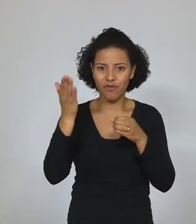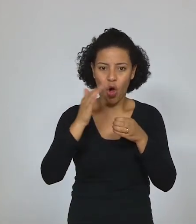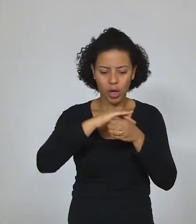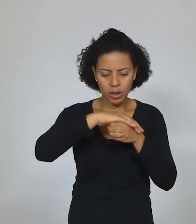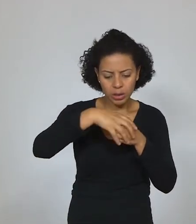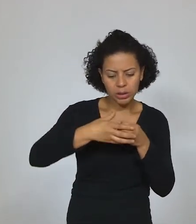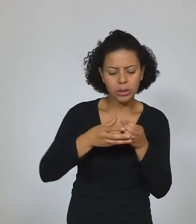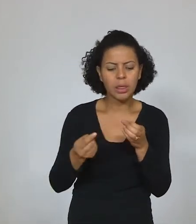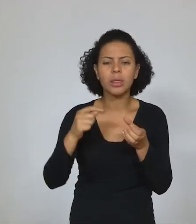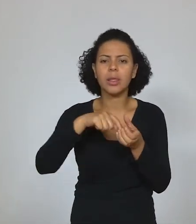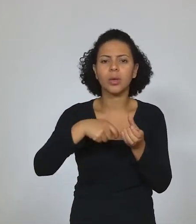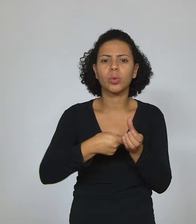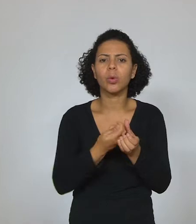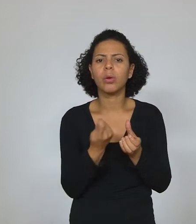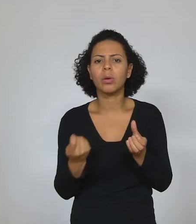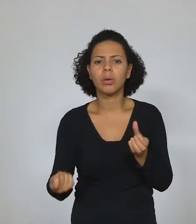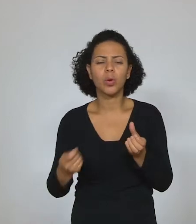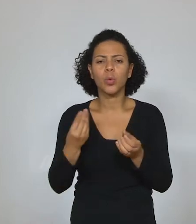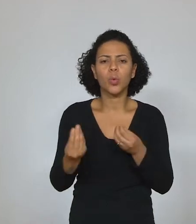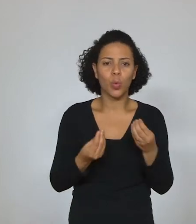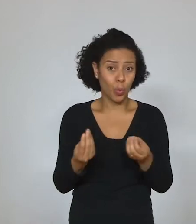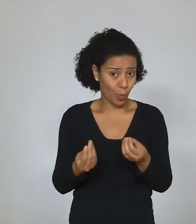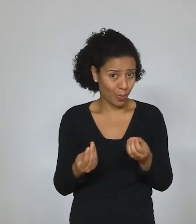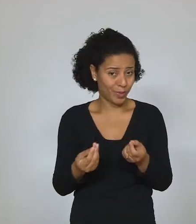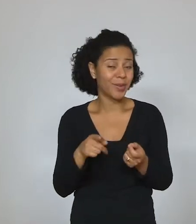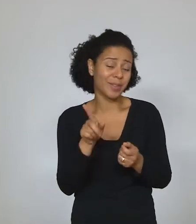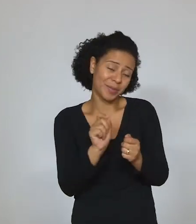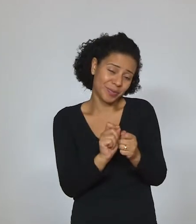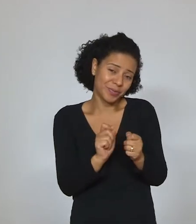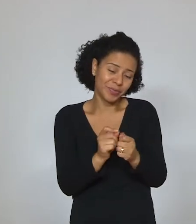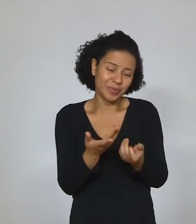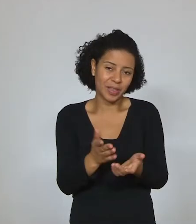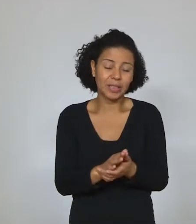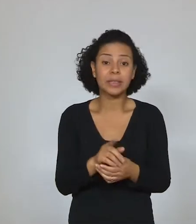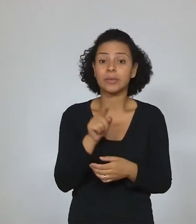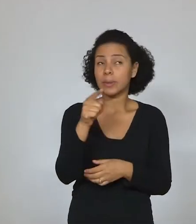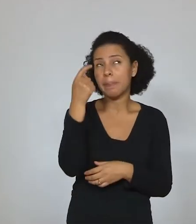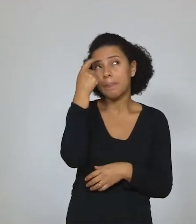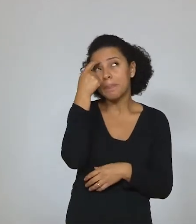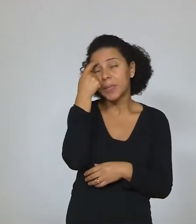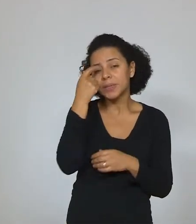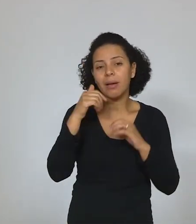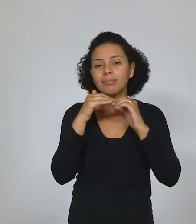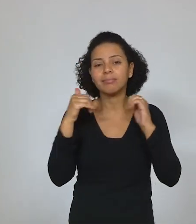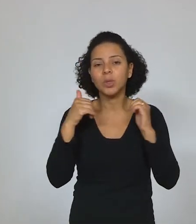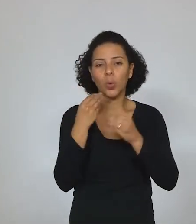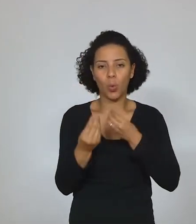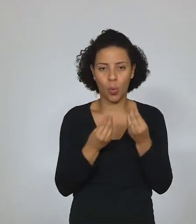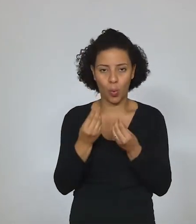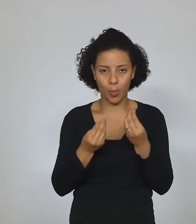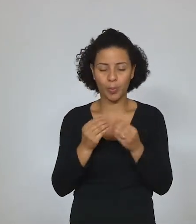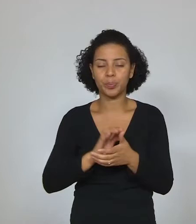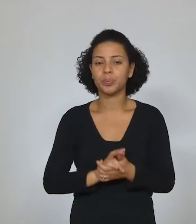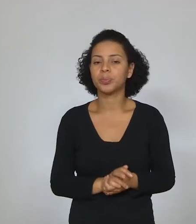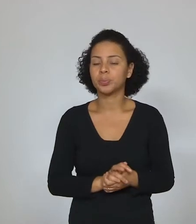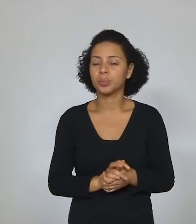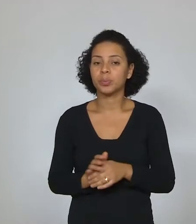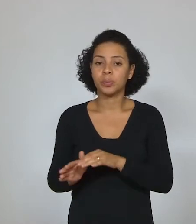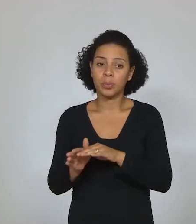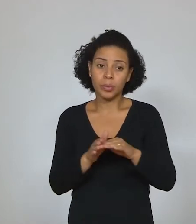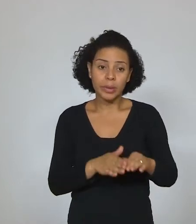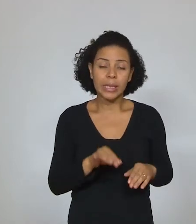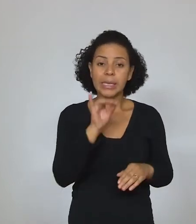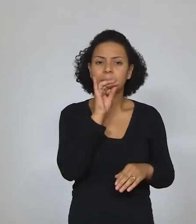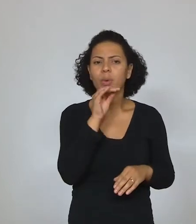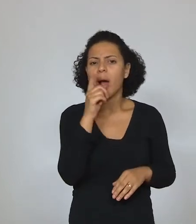duas situações, mas em mais algumas que eu vou deixar para você que a gente comenta no final da aula. Como você faria para separar uma mistura